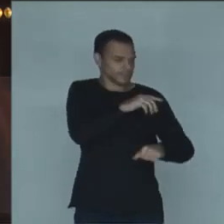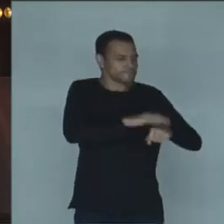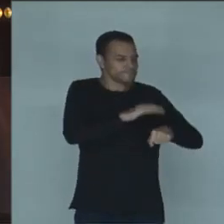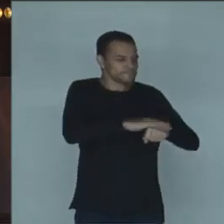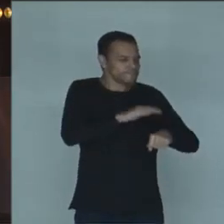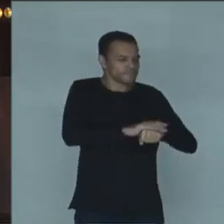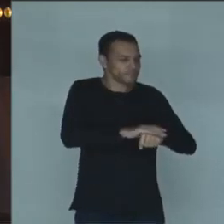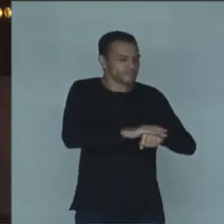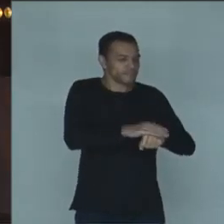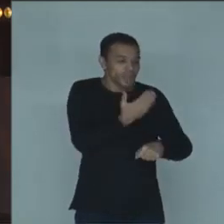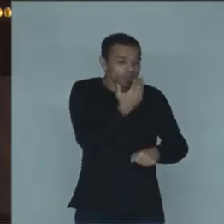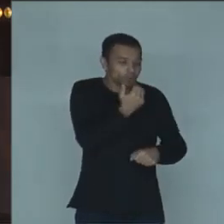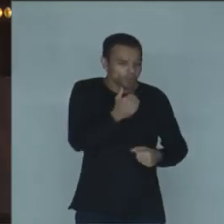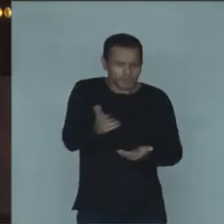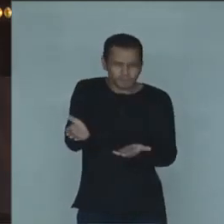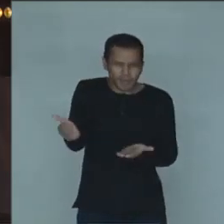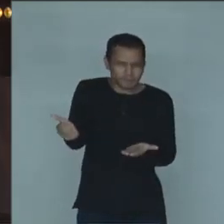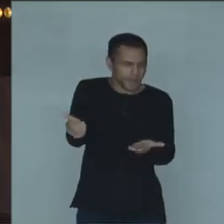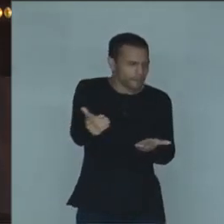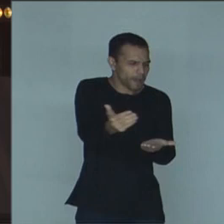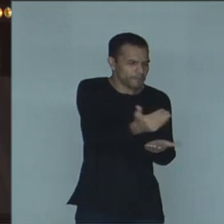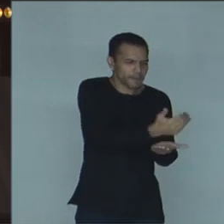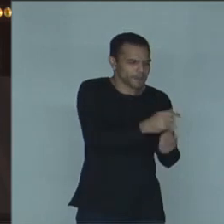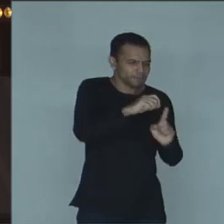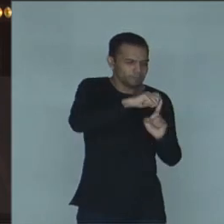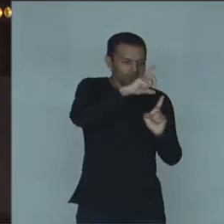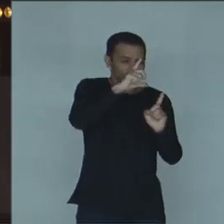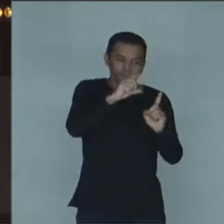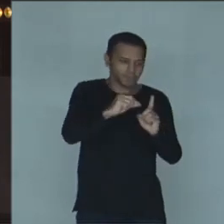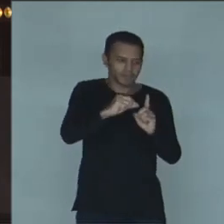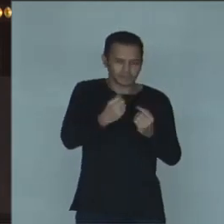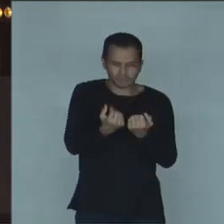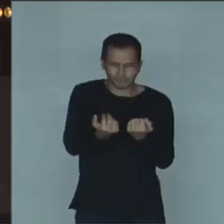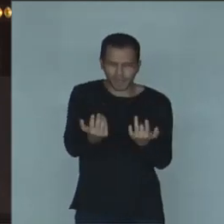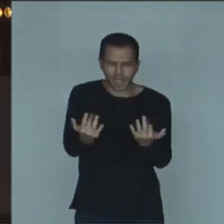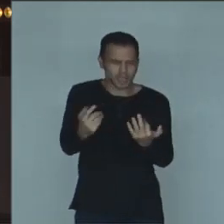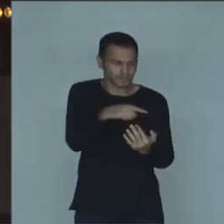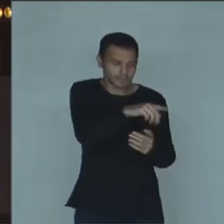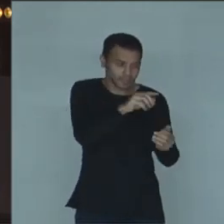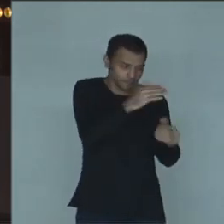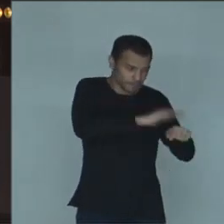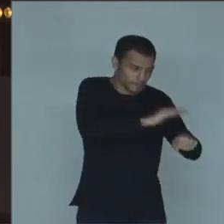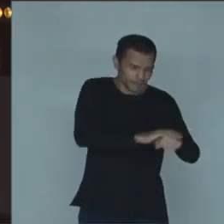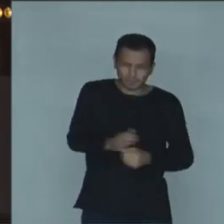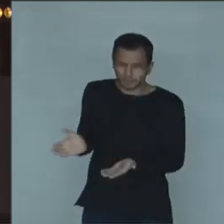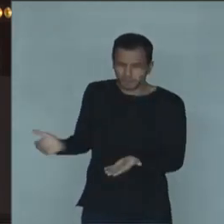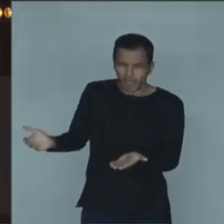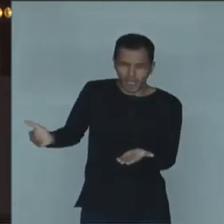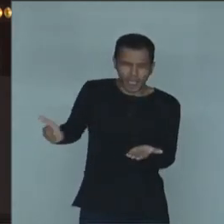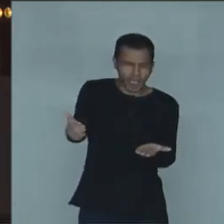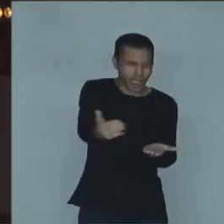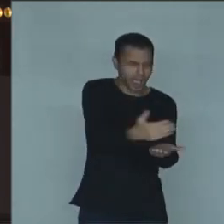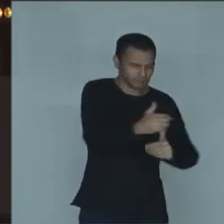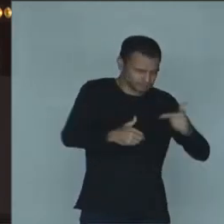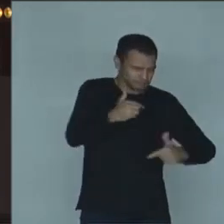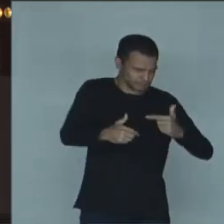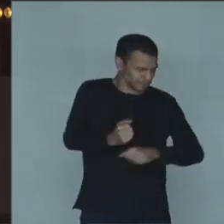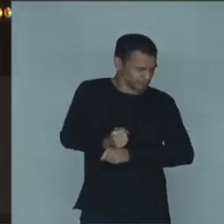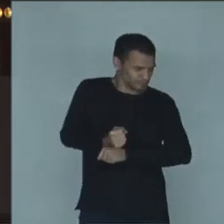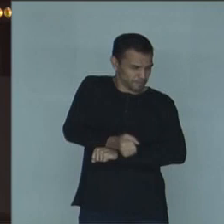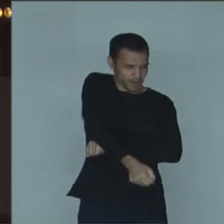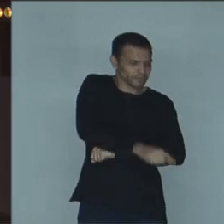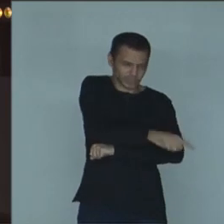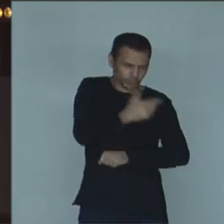alimentar-se das plantas do campo com o suor do teu rosto você comerá o seu pão